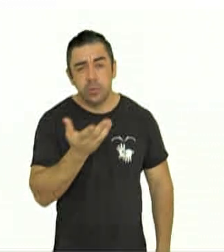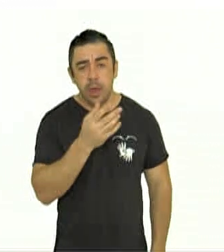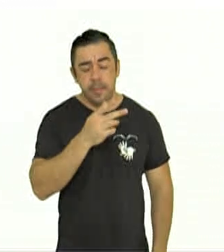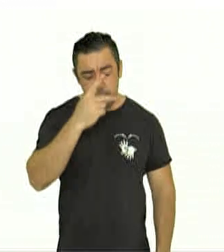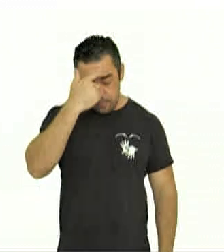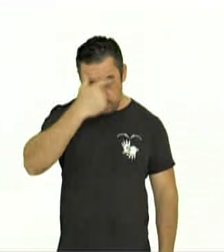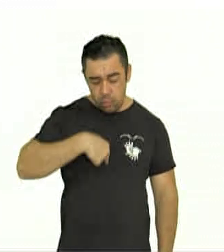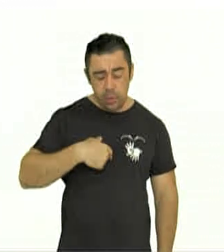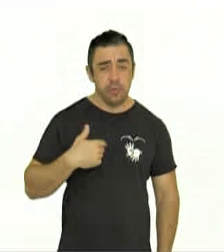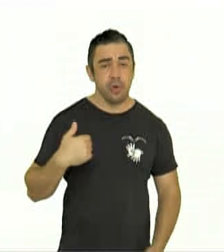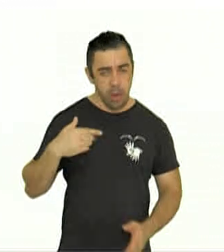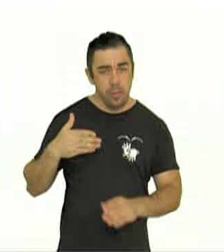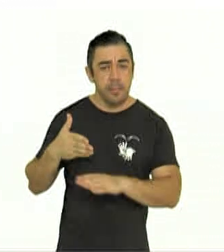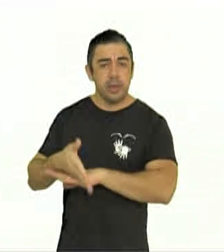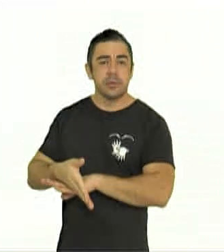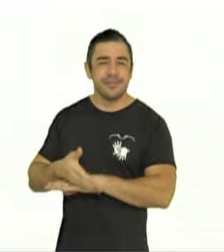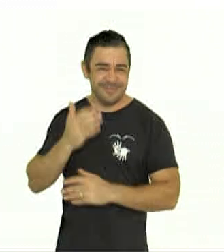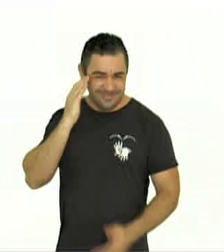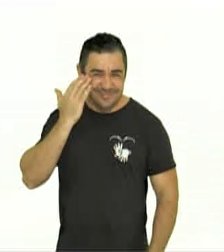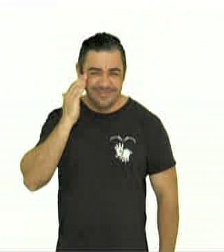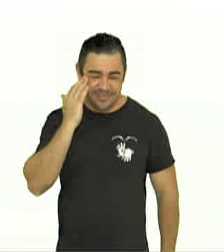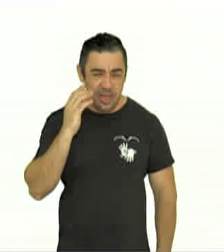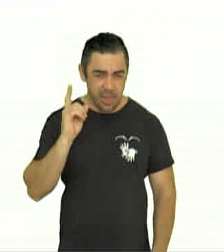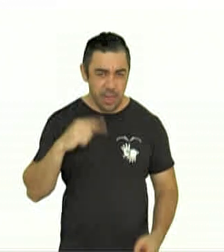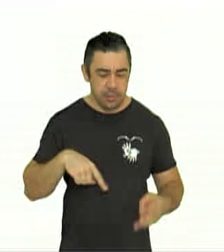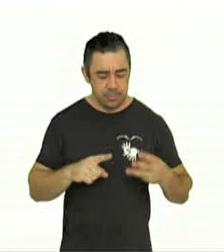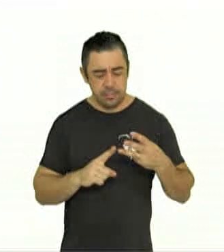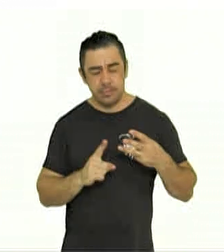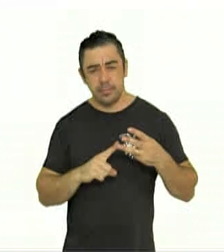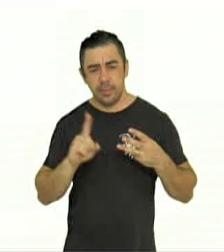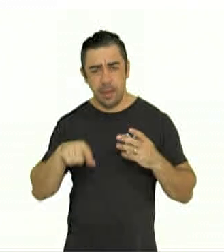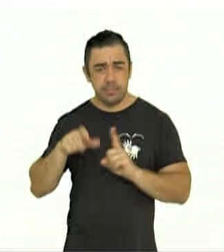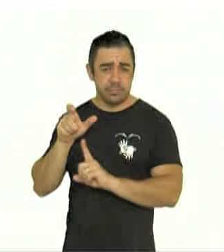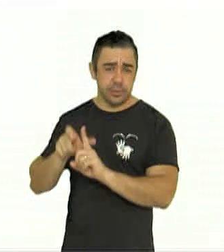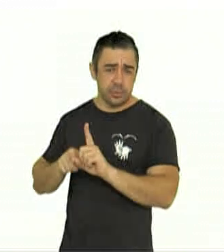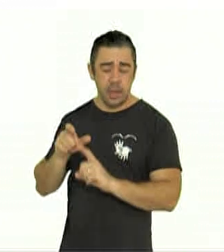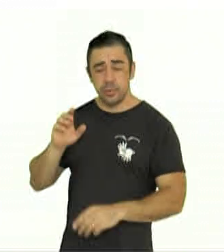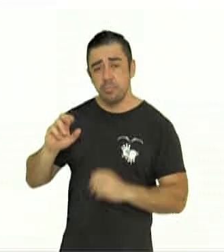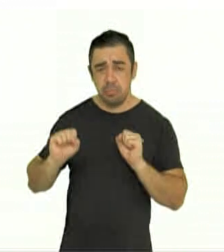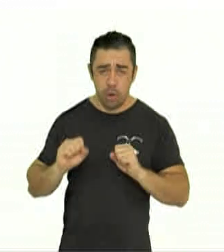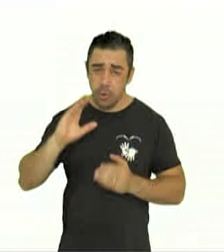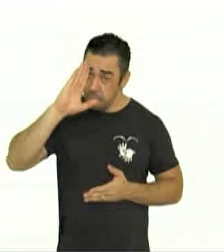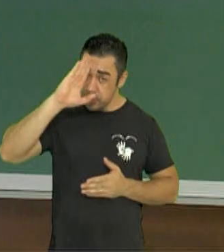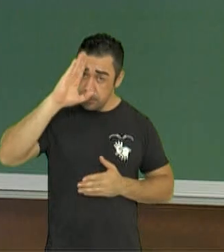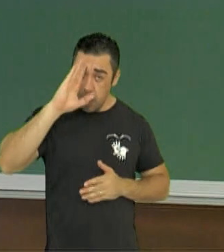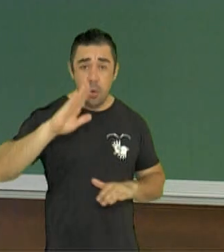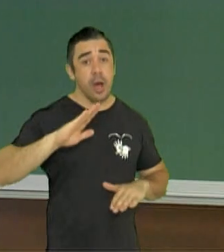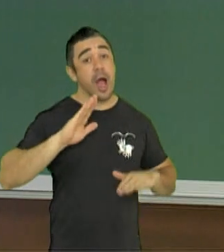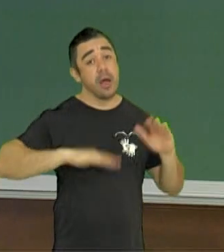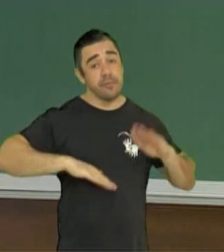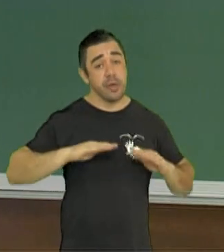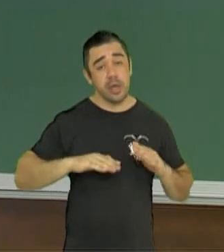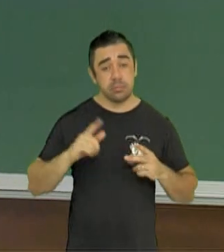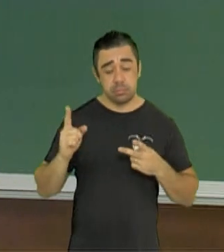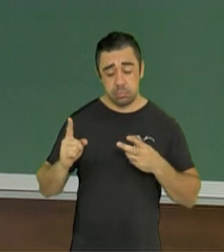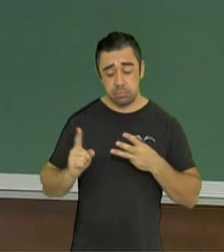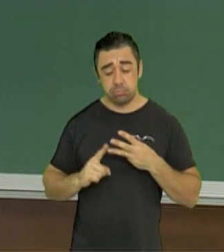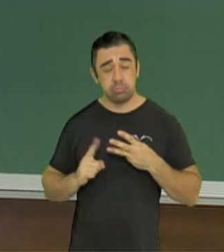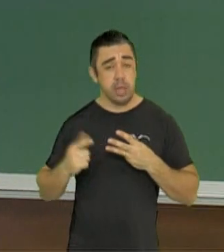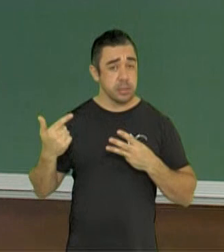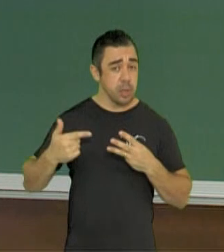ponto de vista, ele participa da história como um personagem, que pode ser um personagem principal ou, às vezes, secundário. Tá